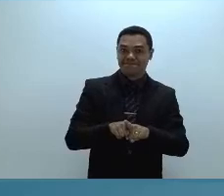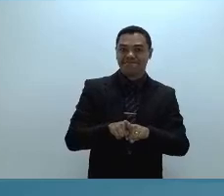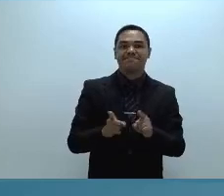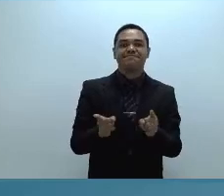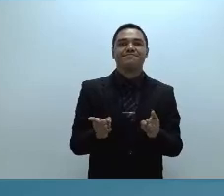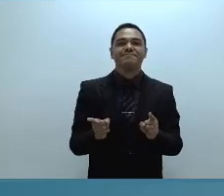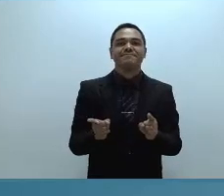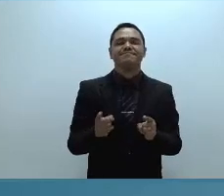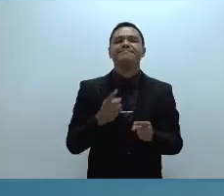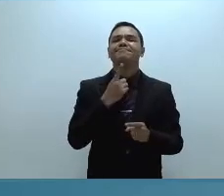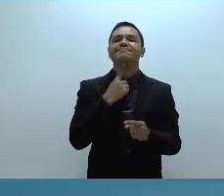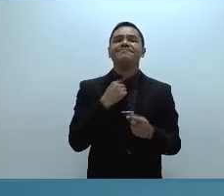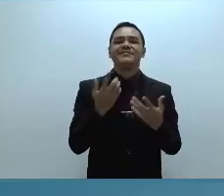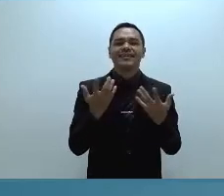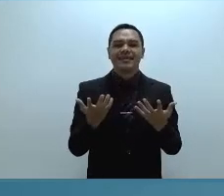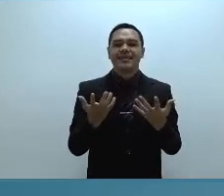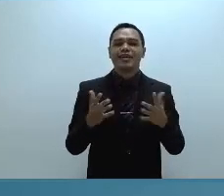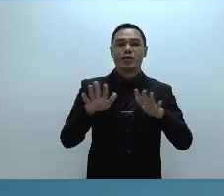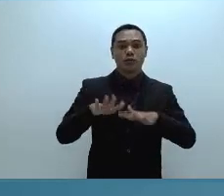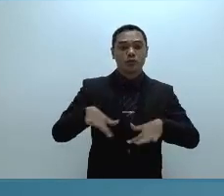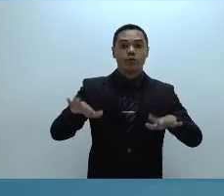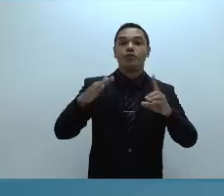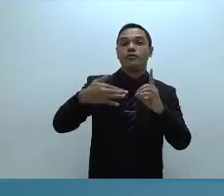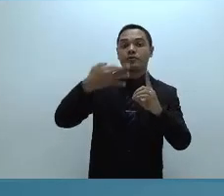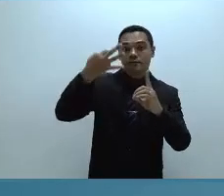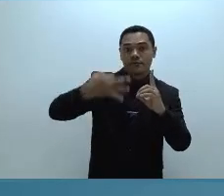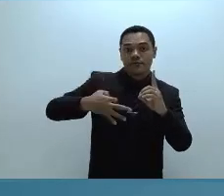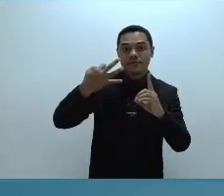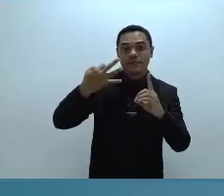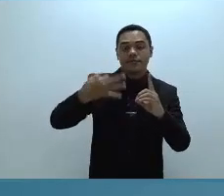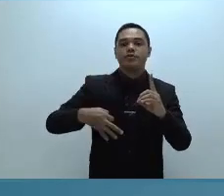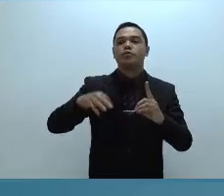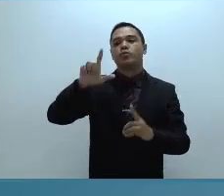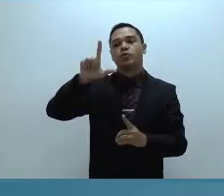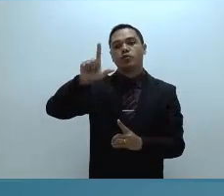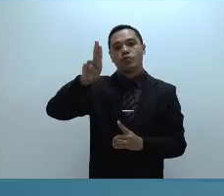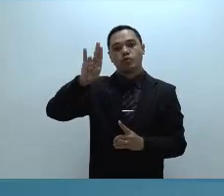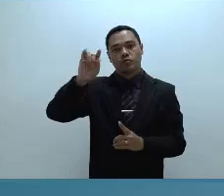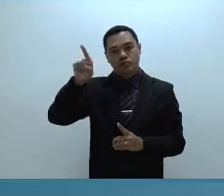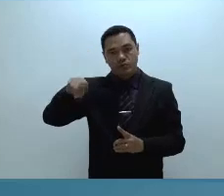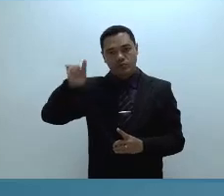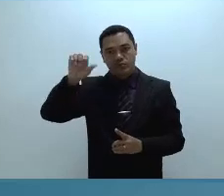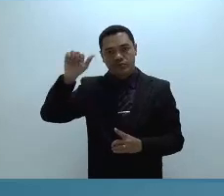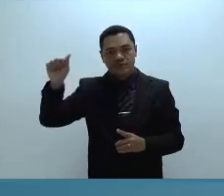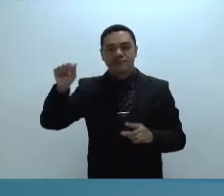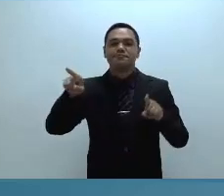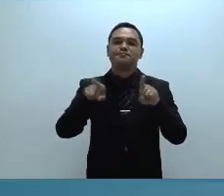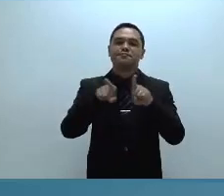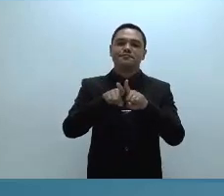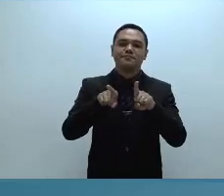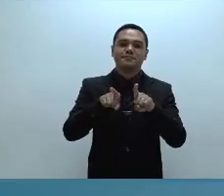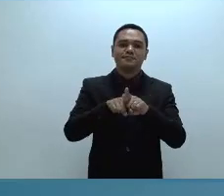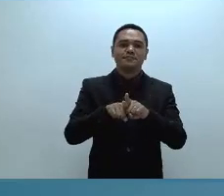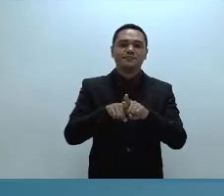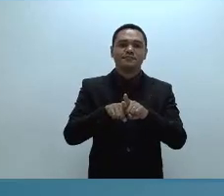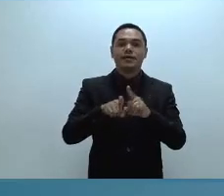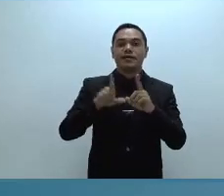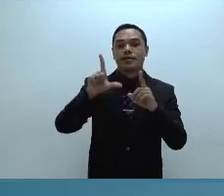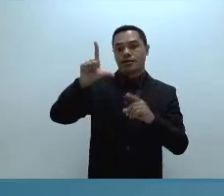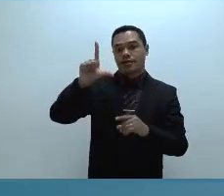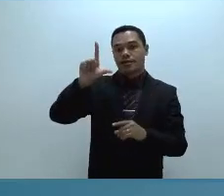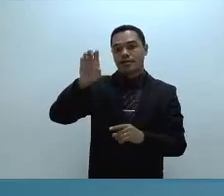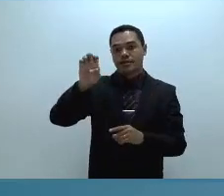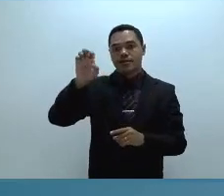quero desejar aos desembargadores Luzia Naja, Guimarães do Nascimento,